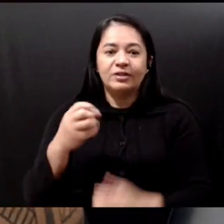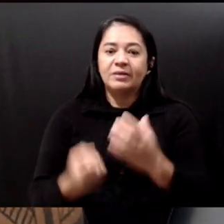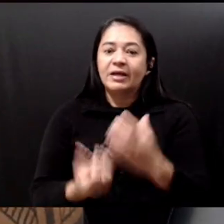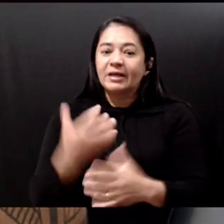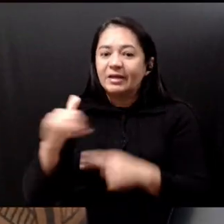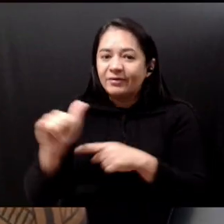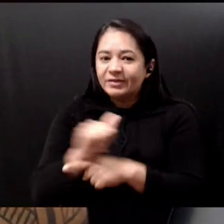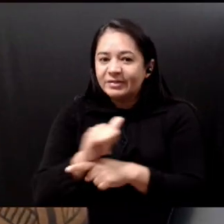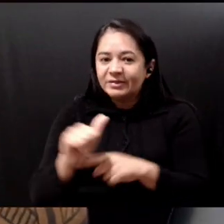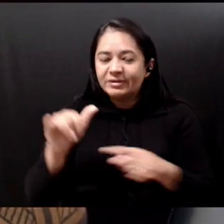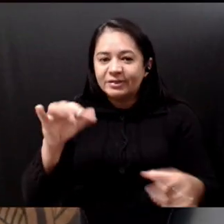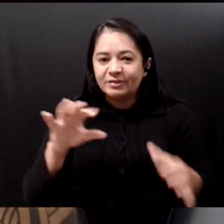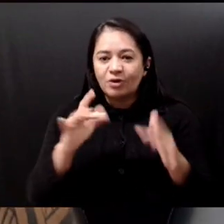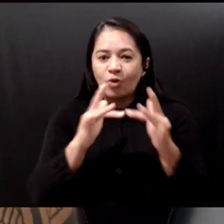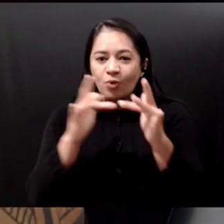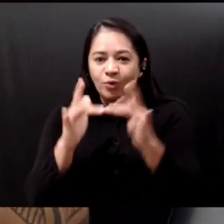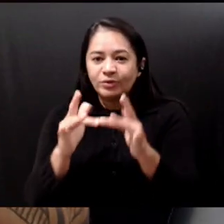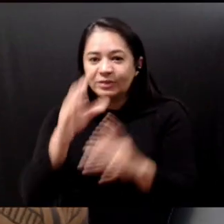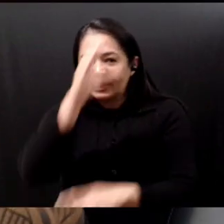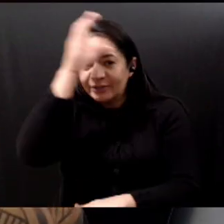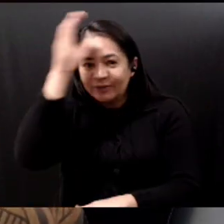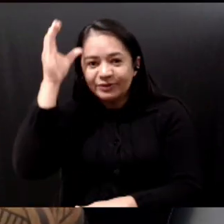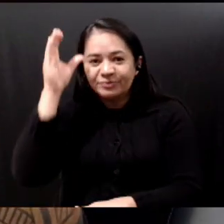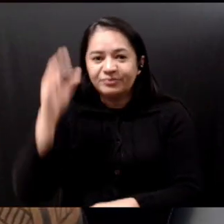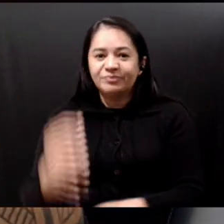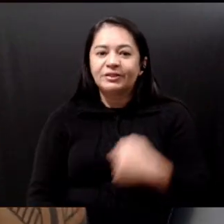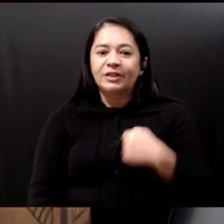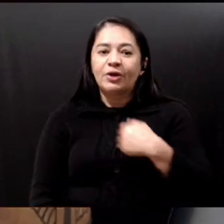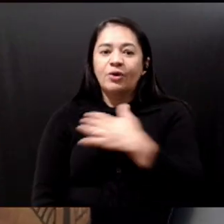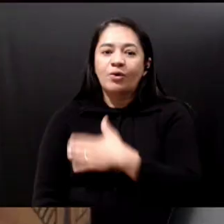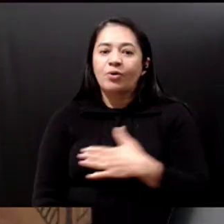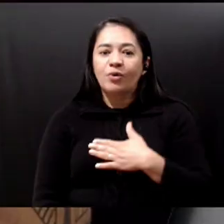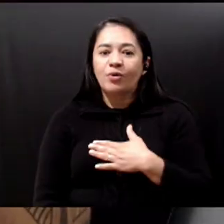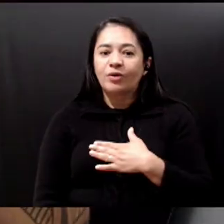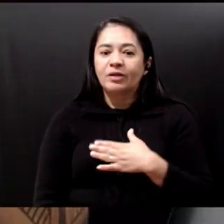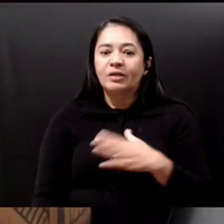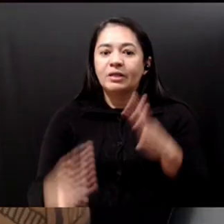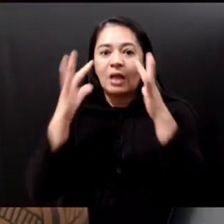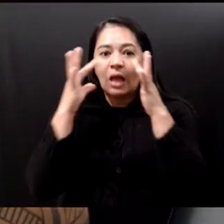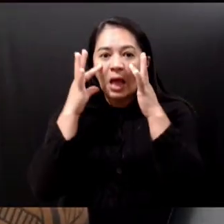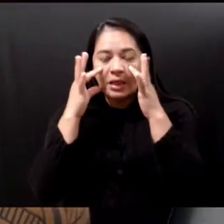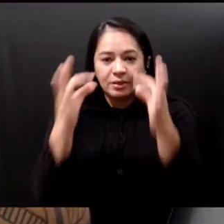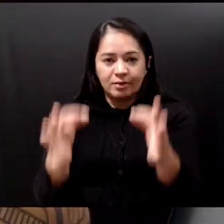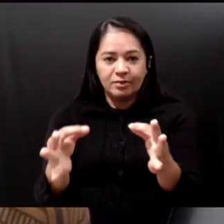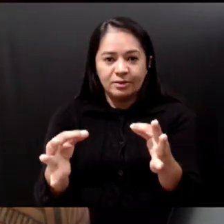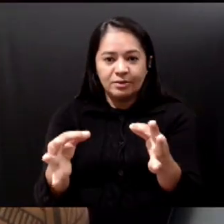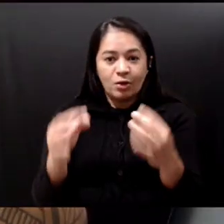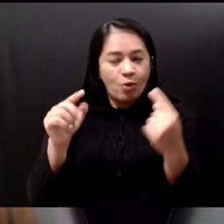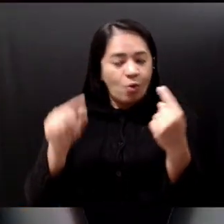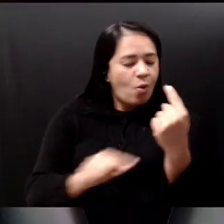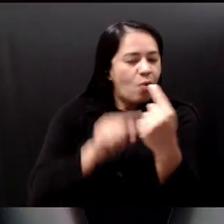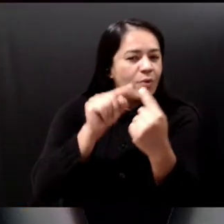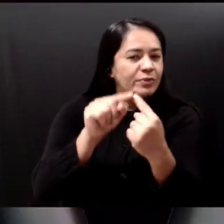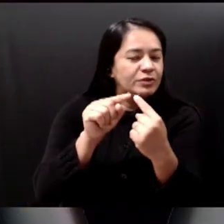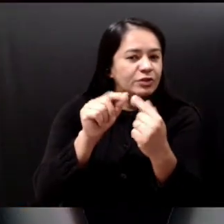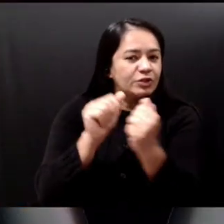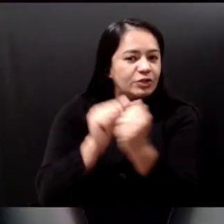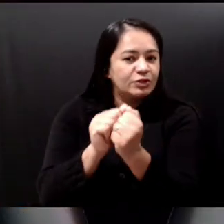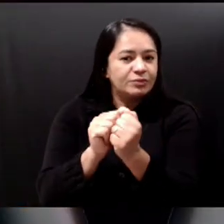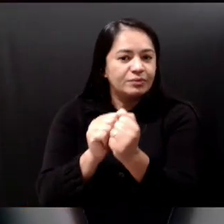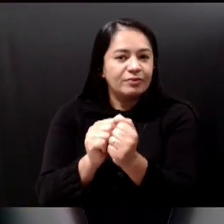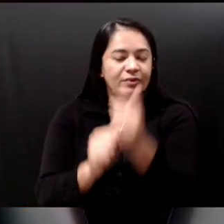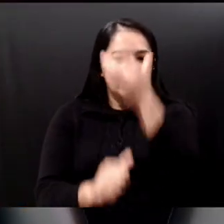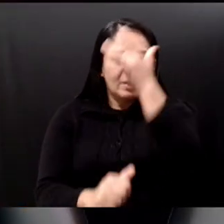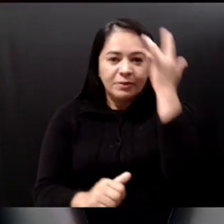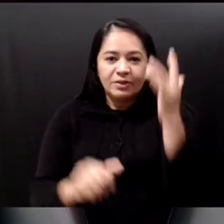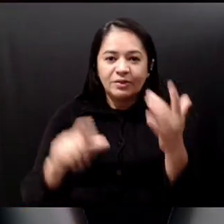venda, eu gosto muito de uma matriz que é atenção por intenção. Então, a pessoa que está no TikTok, ela tem muita atenção, ela está o tempo inteiro